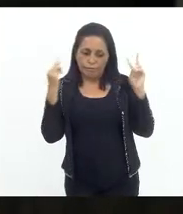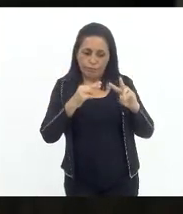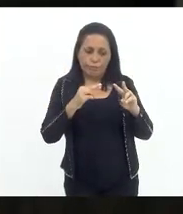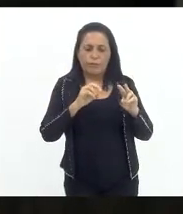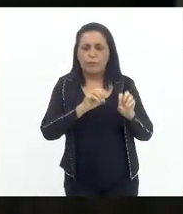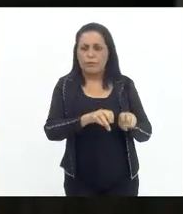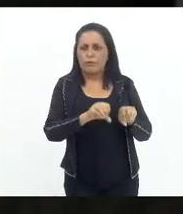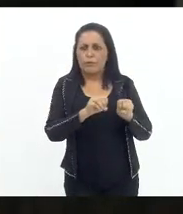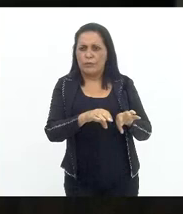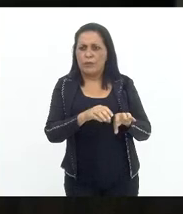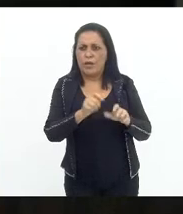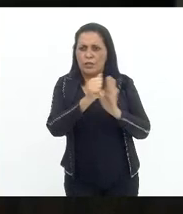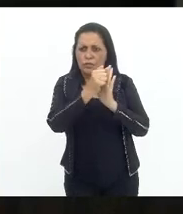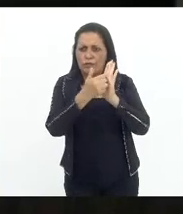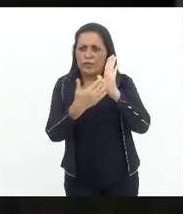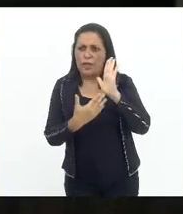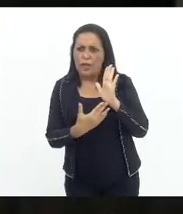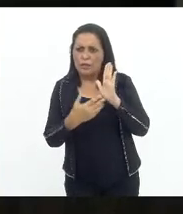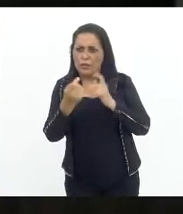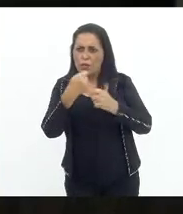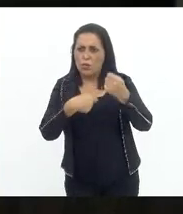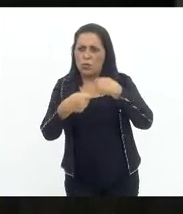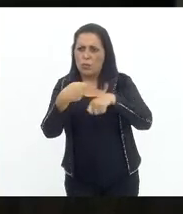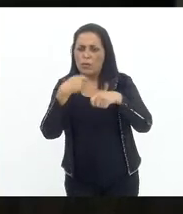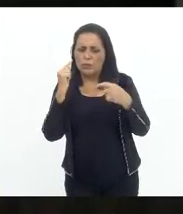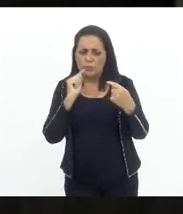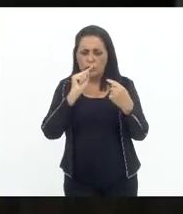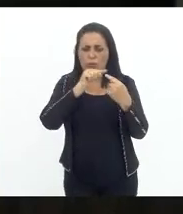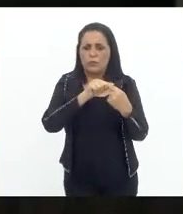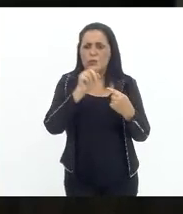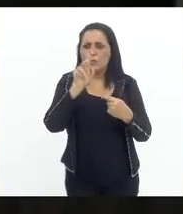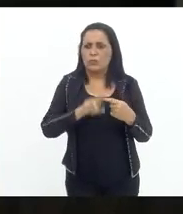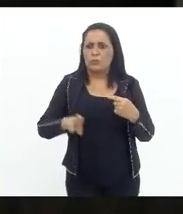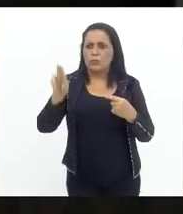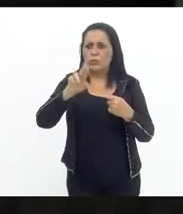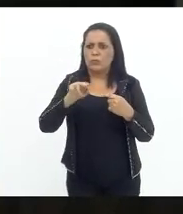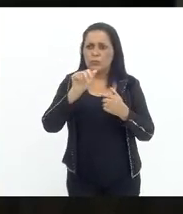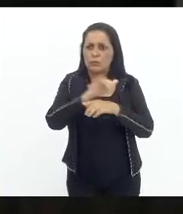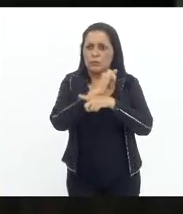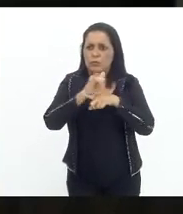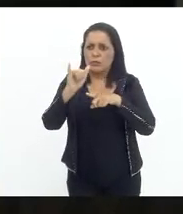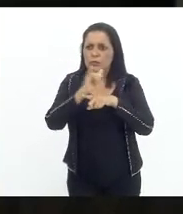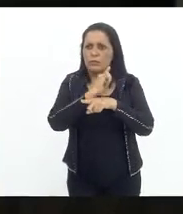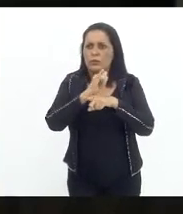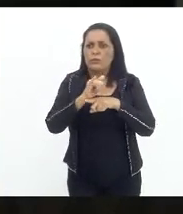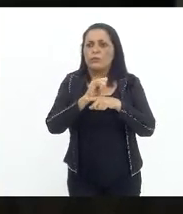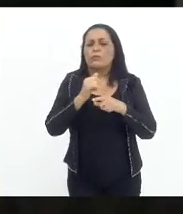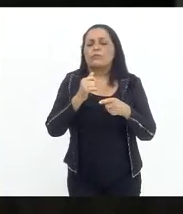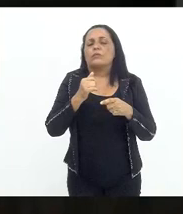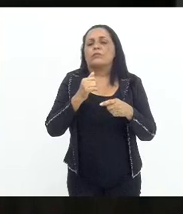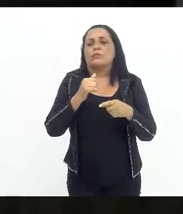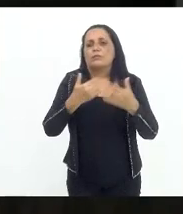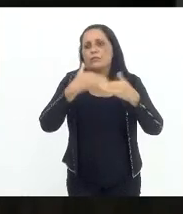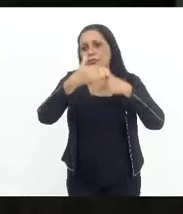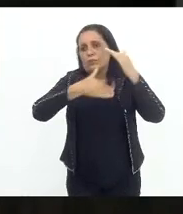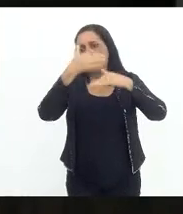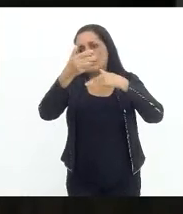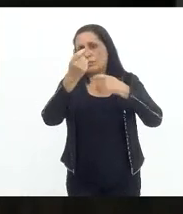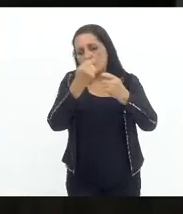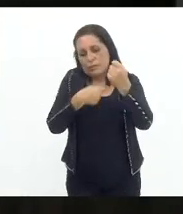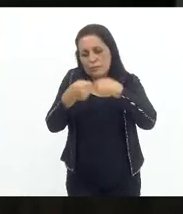nela inserida, objetivando a sua utilização como estratégia desenvolvimento socioeconômico do Estado do Rio de Janeiro, na